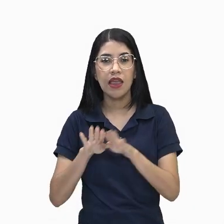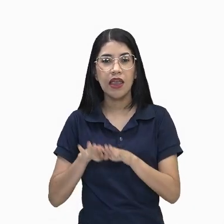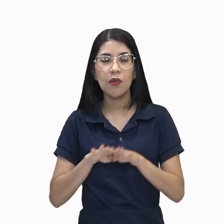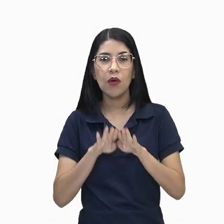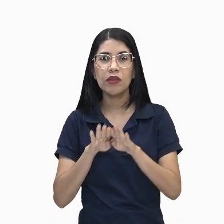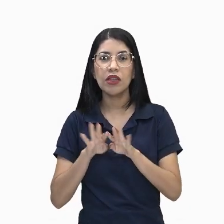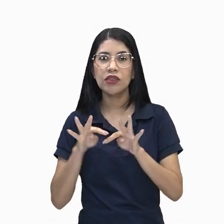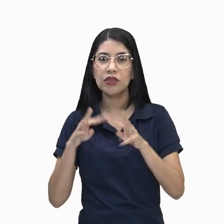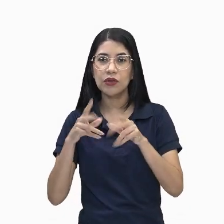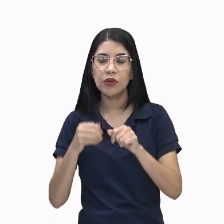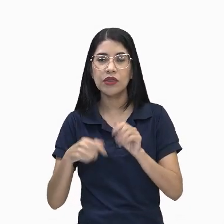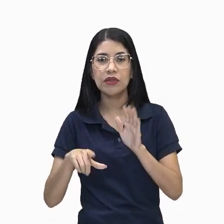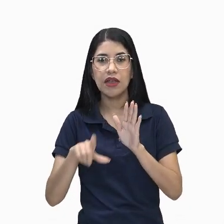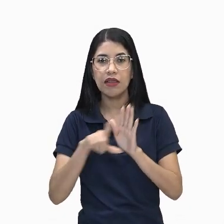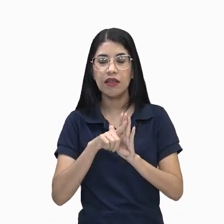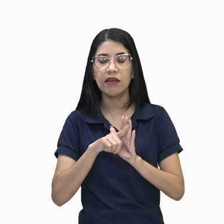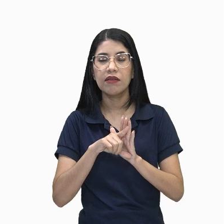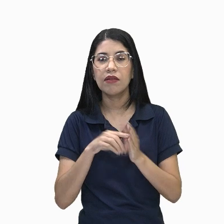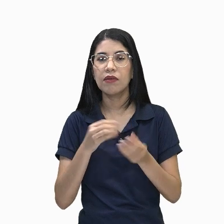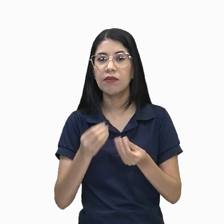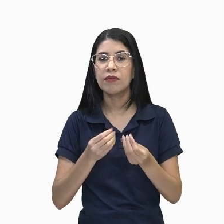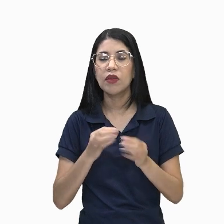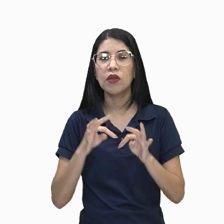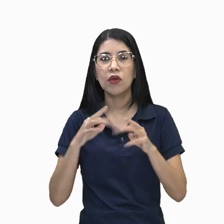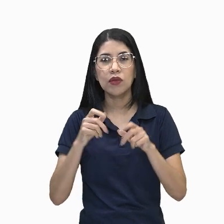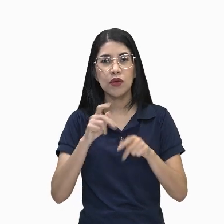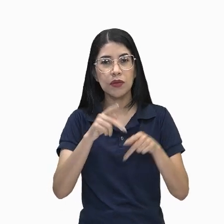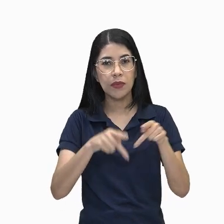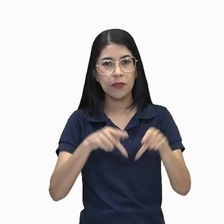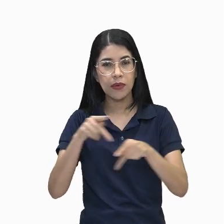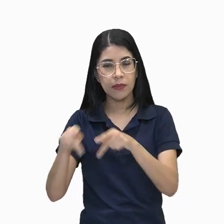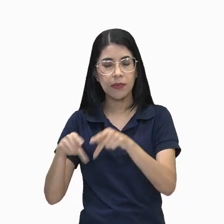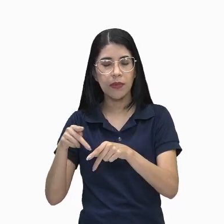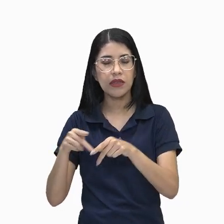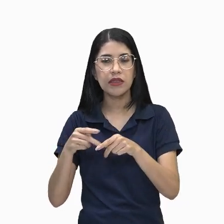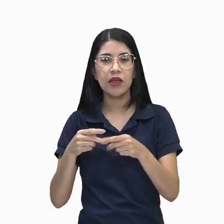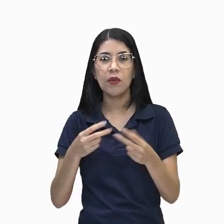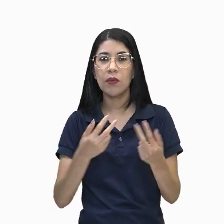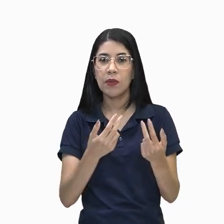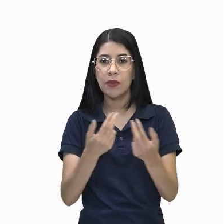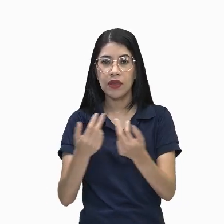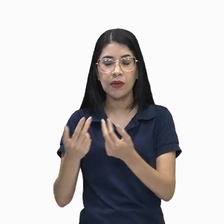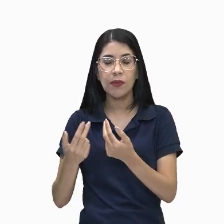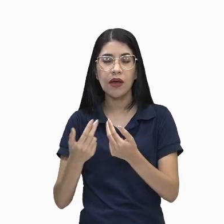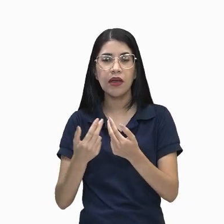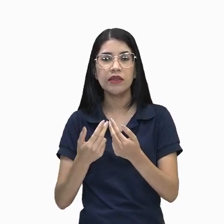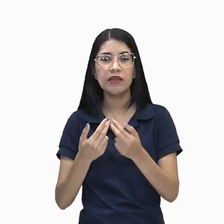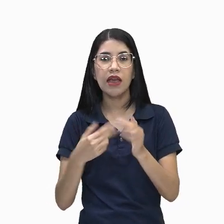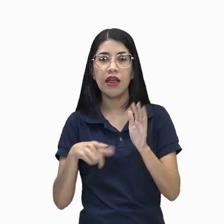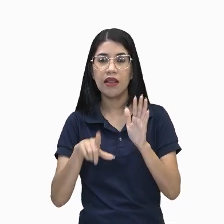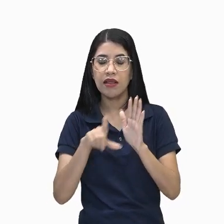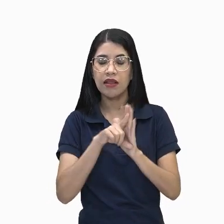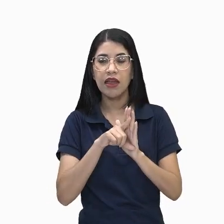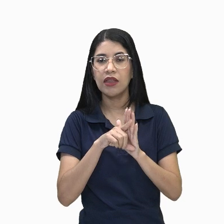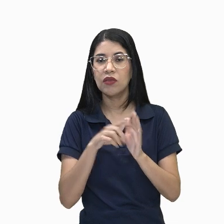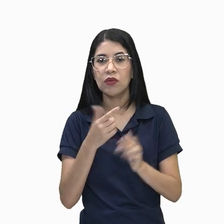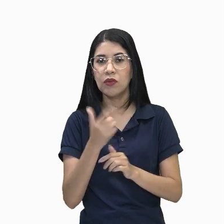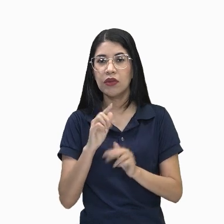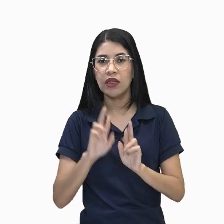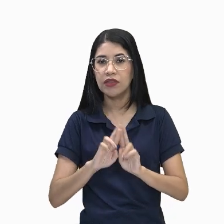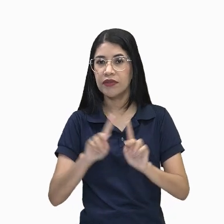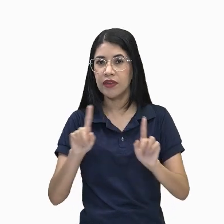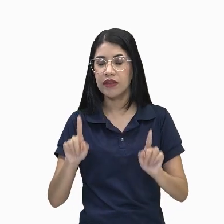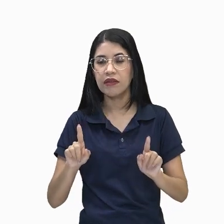perante a lei. Todos os cidadãos são iguais perante a lei, sem distinção